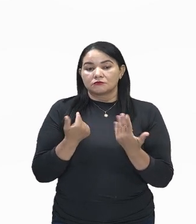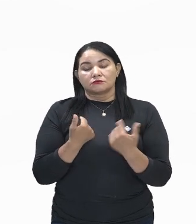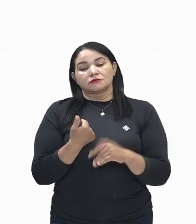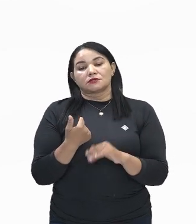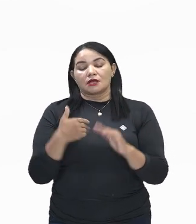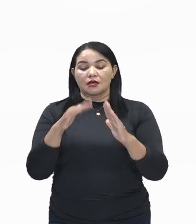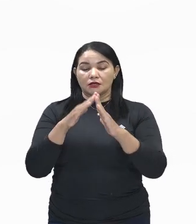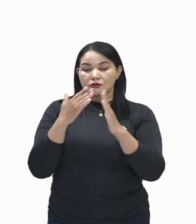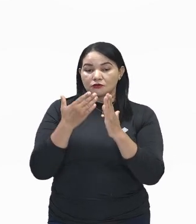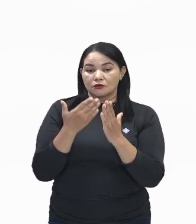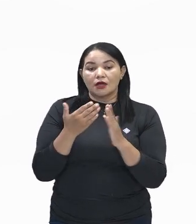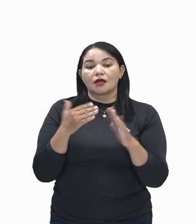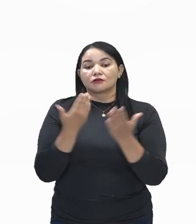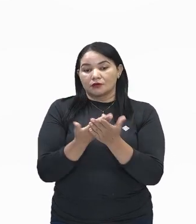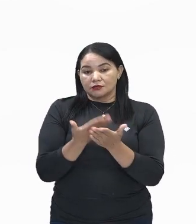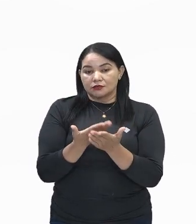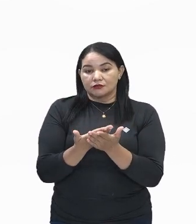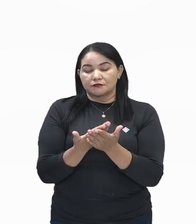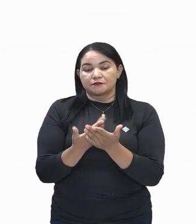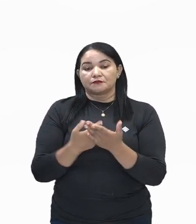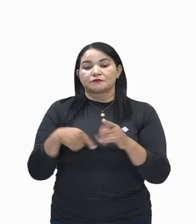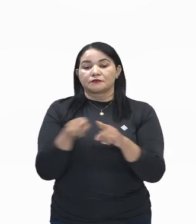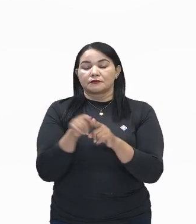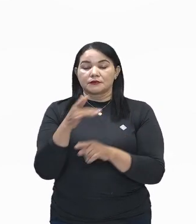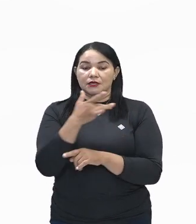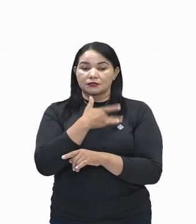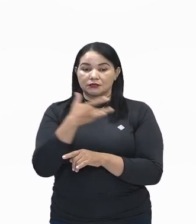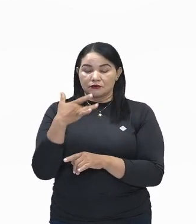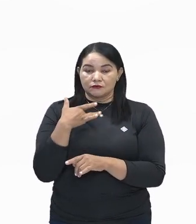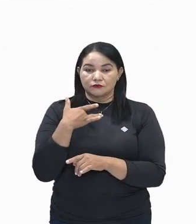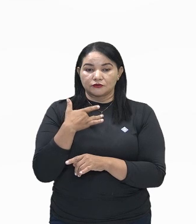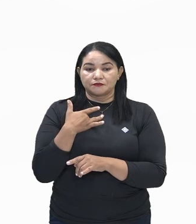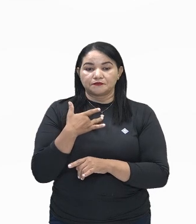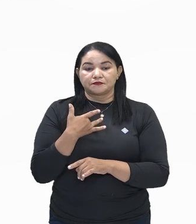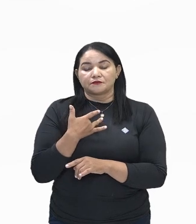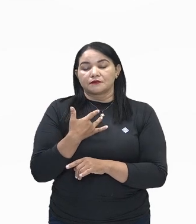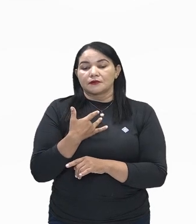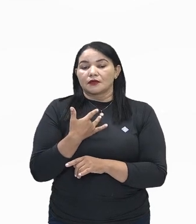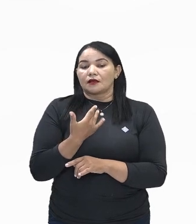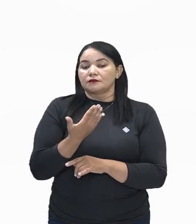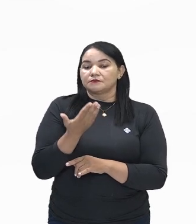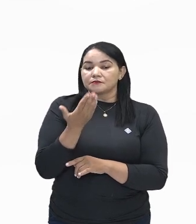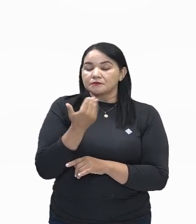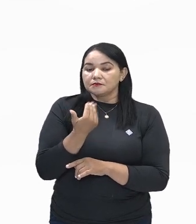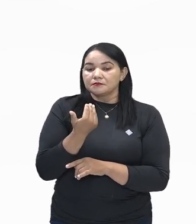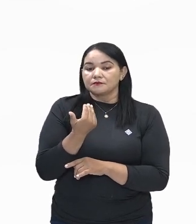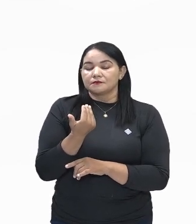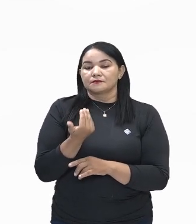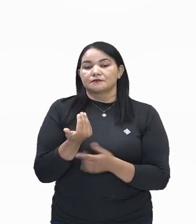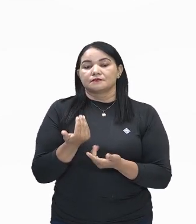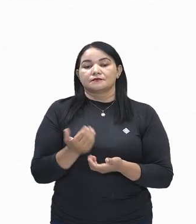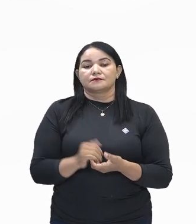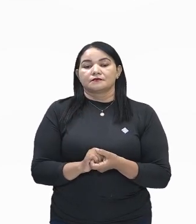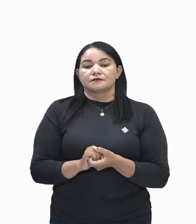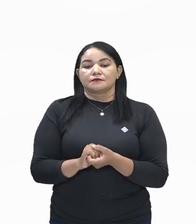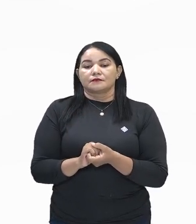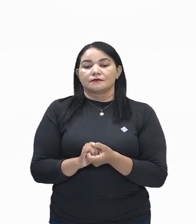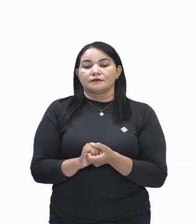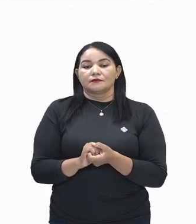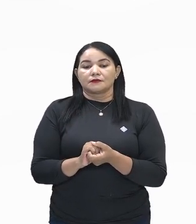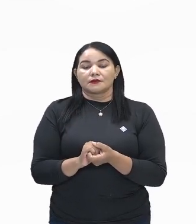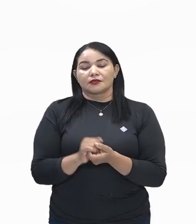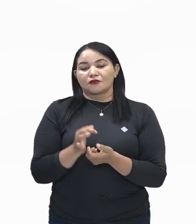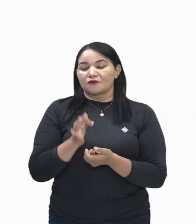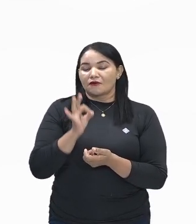educação, direito à saúde, direito à alimentação, tomar